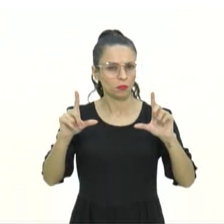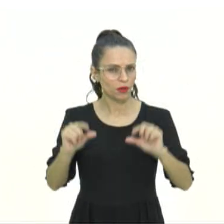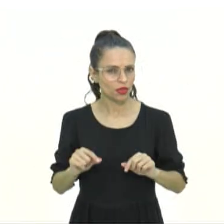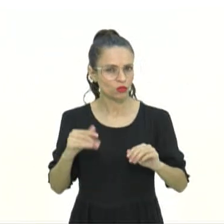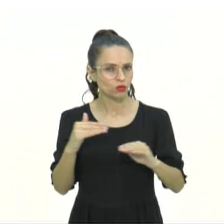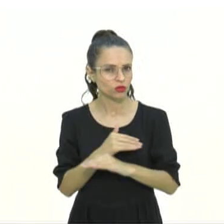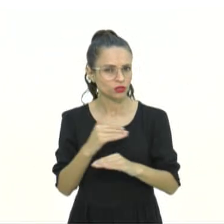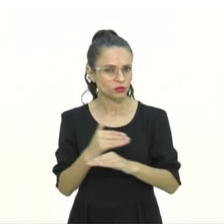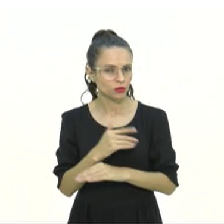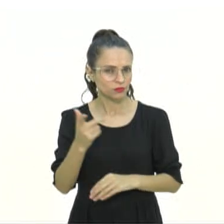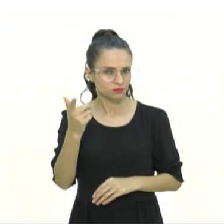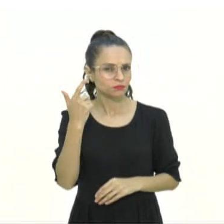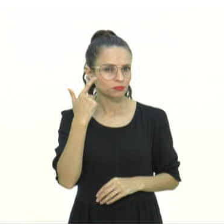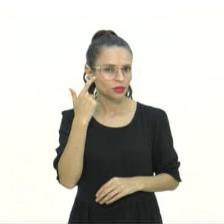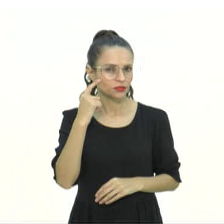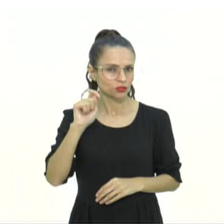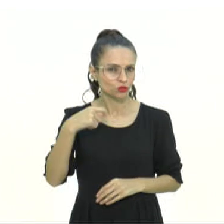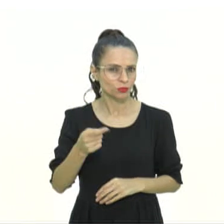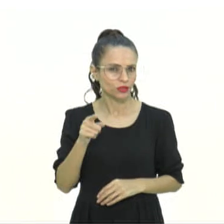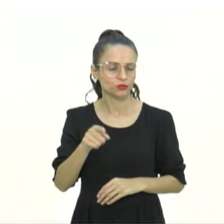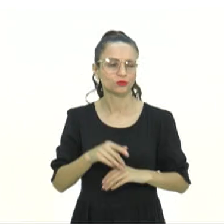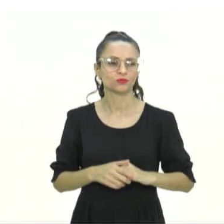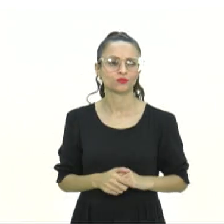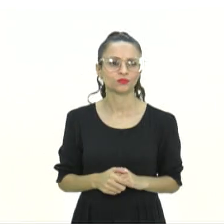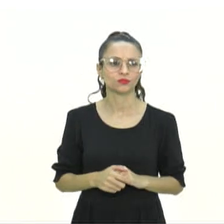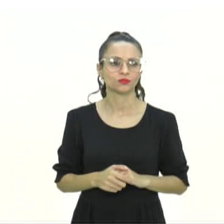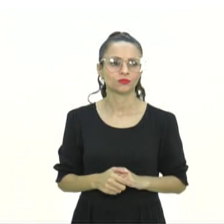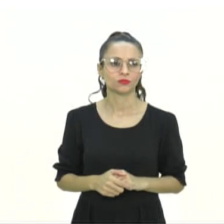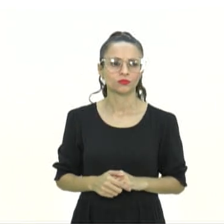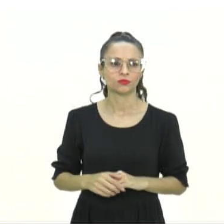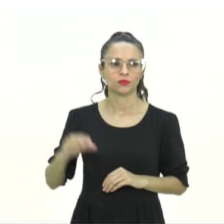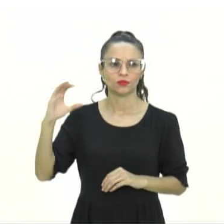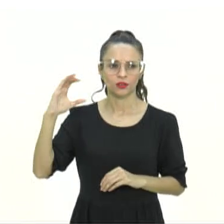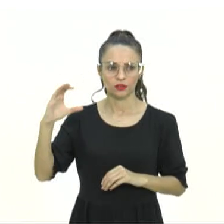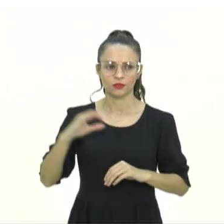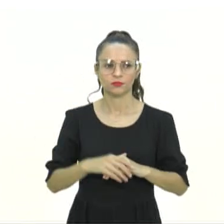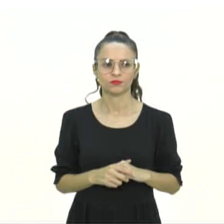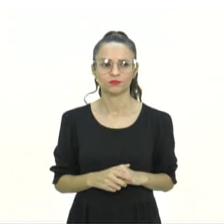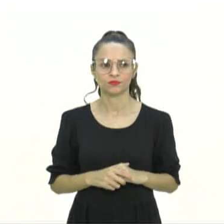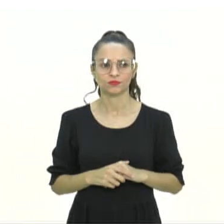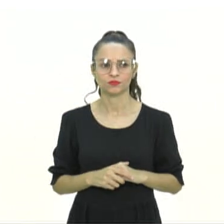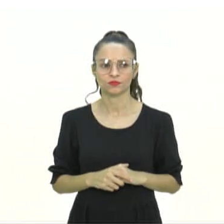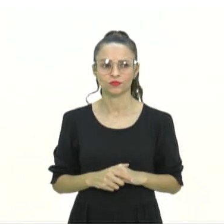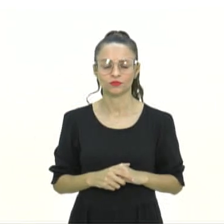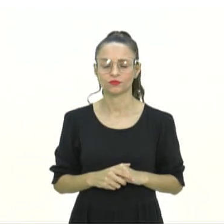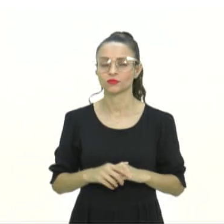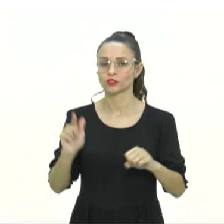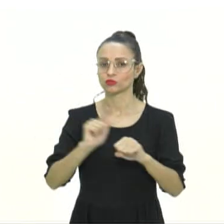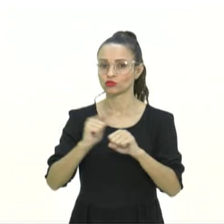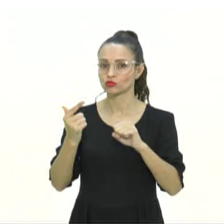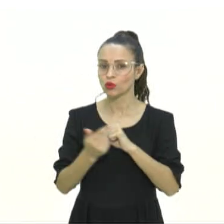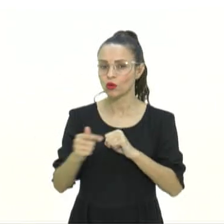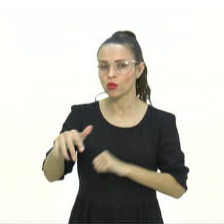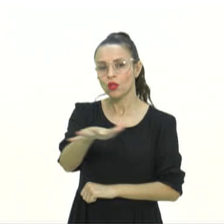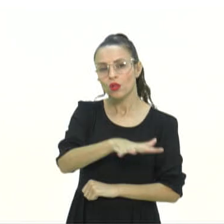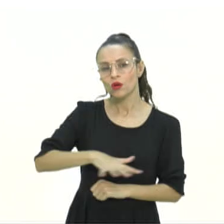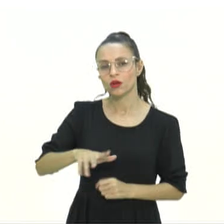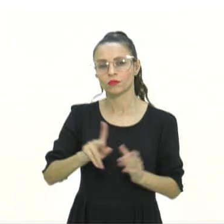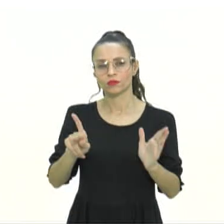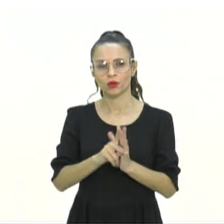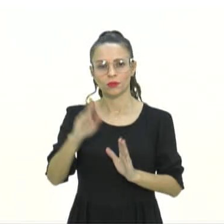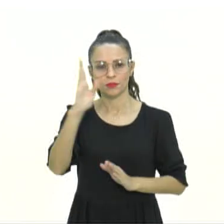transporte. Pense um pouquinho sobre essa alternativa. Letra C, formação geológica do país